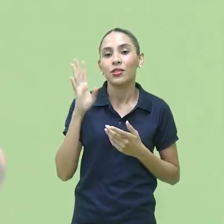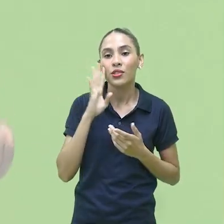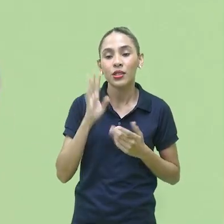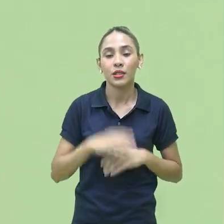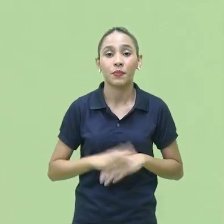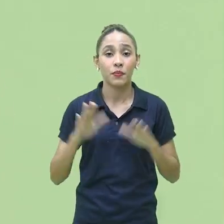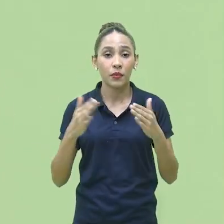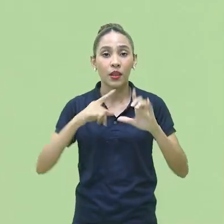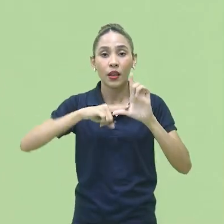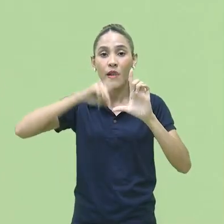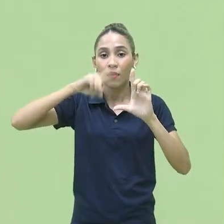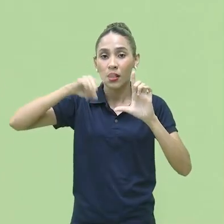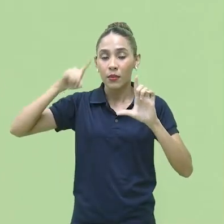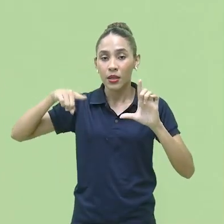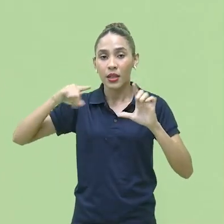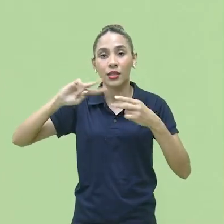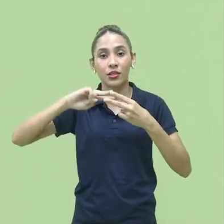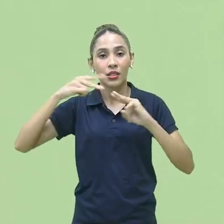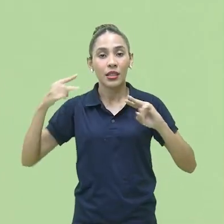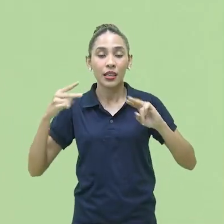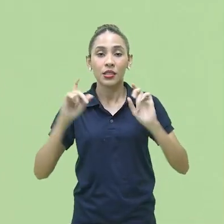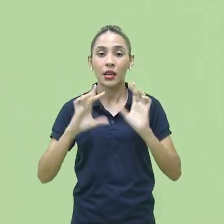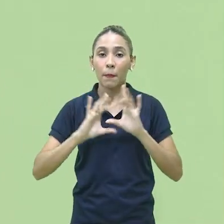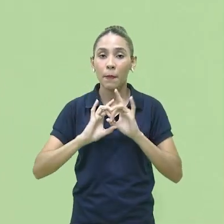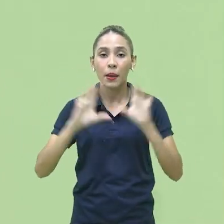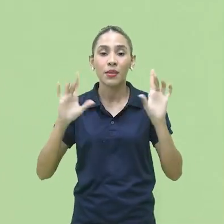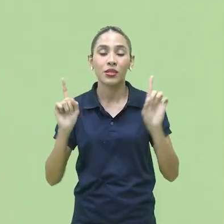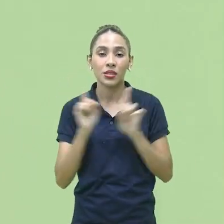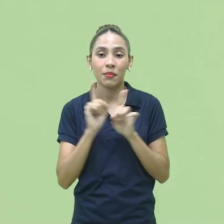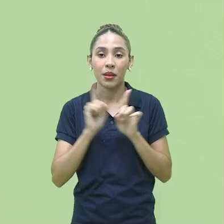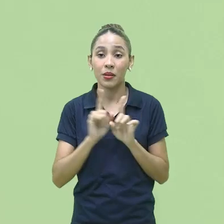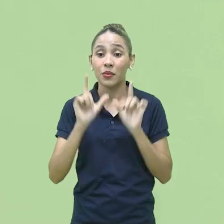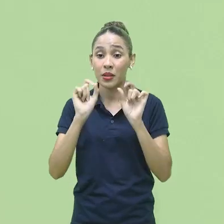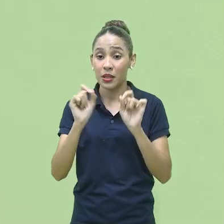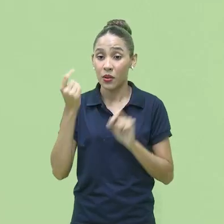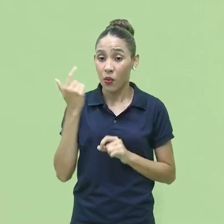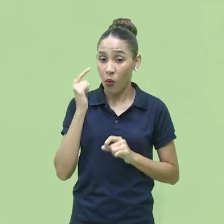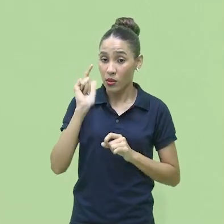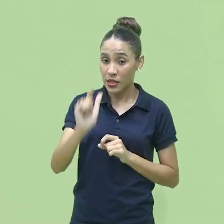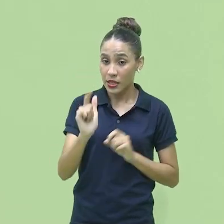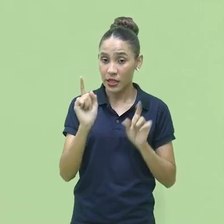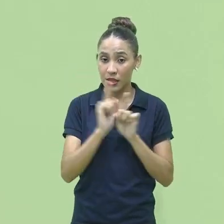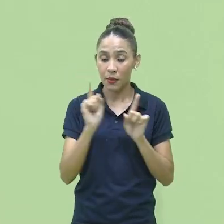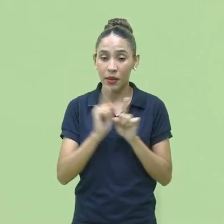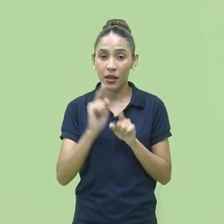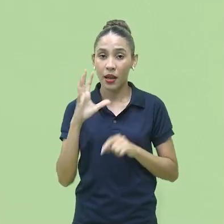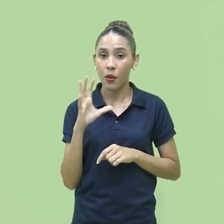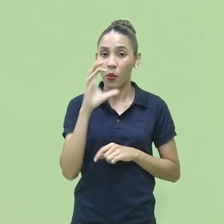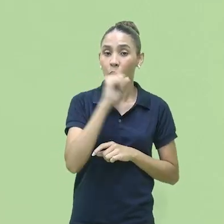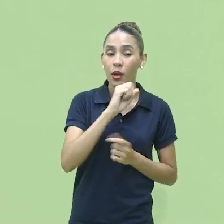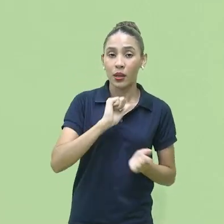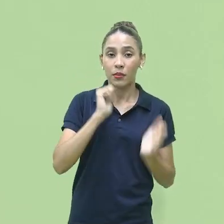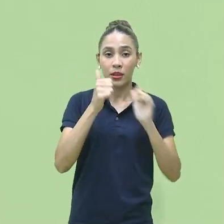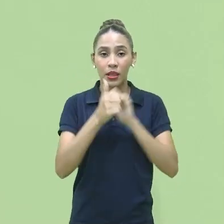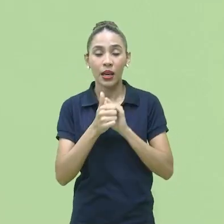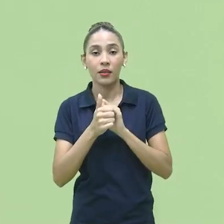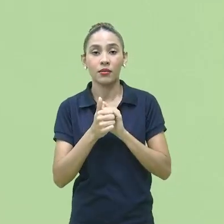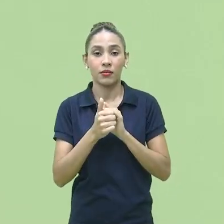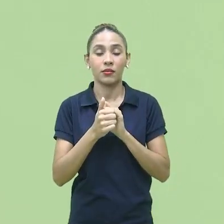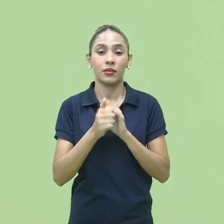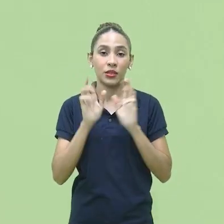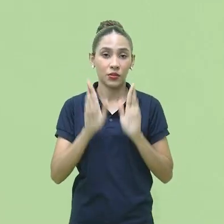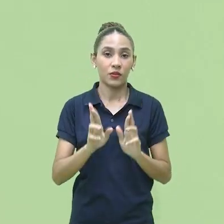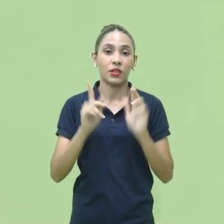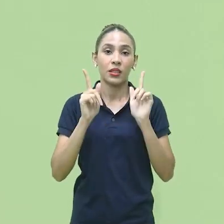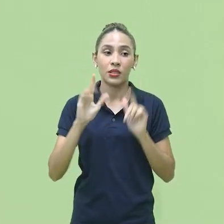a variabilidade genética do indivíduo permite também que ele consiga se adaptar a condições climáticas